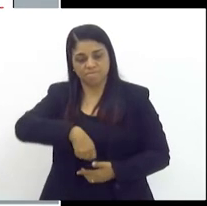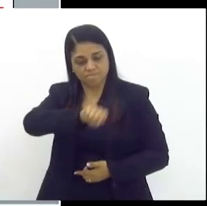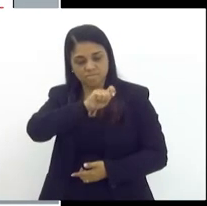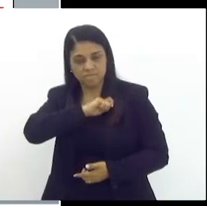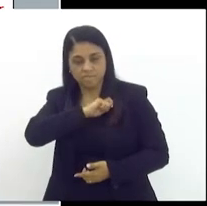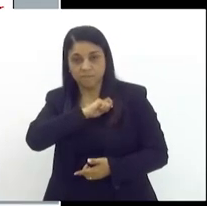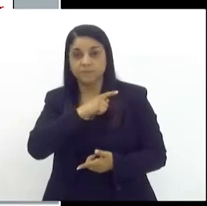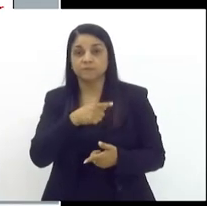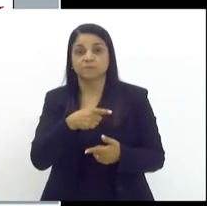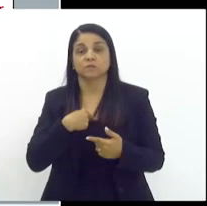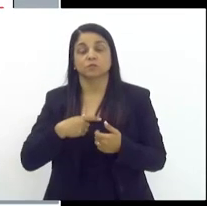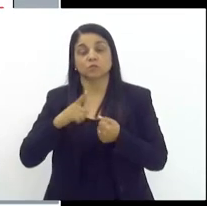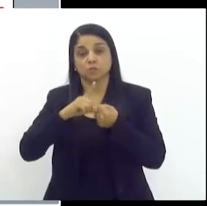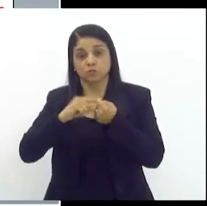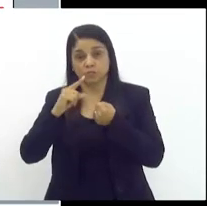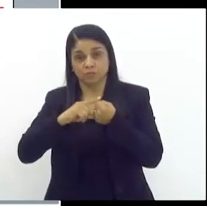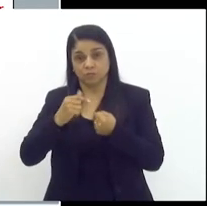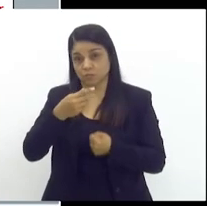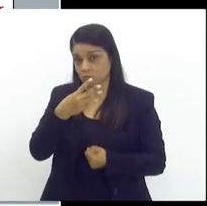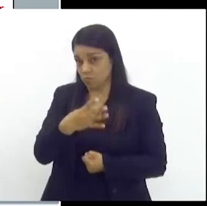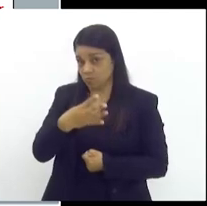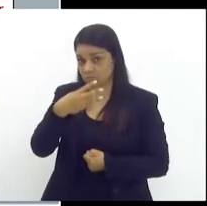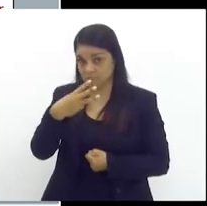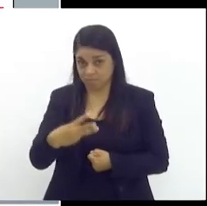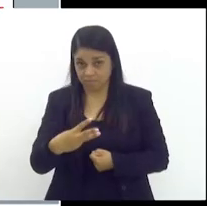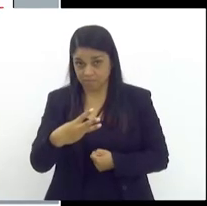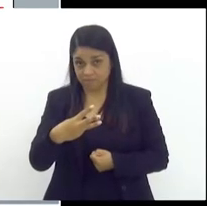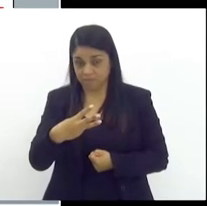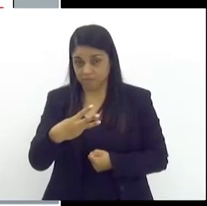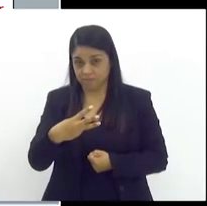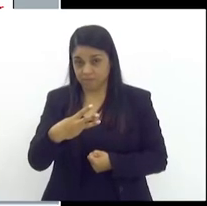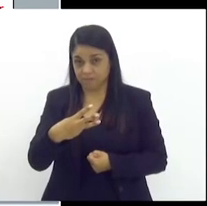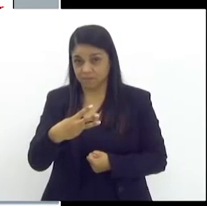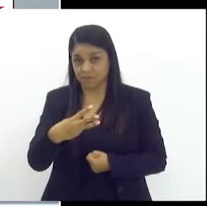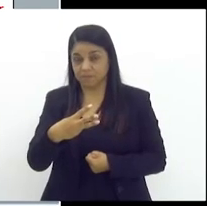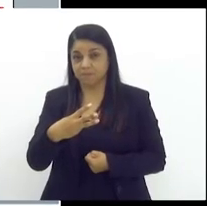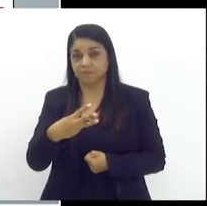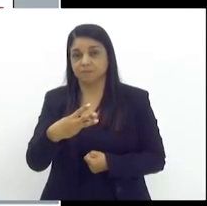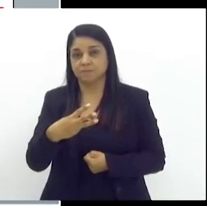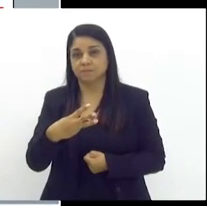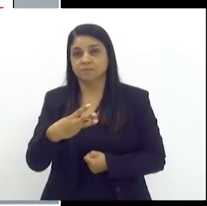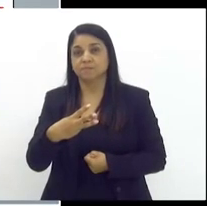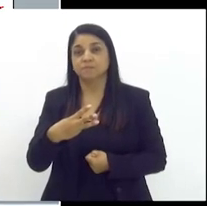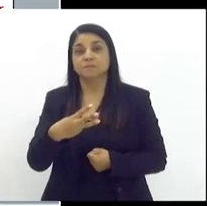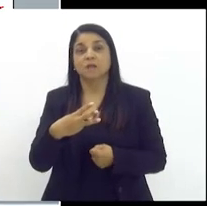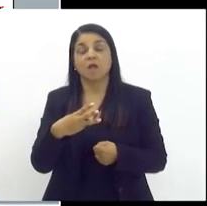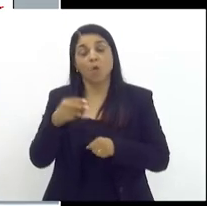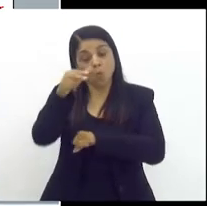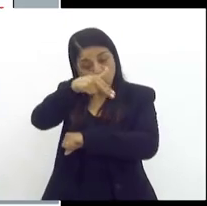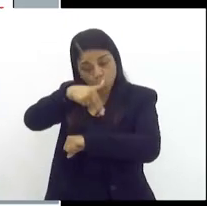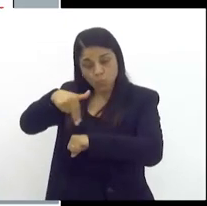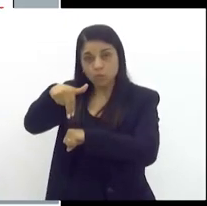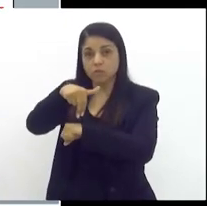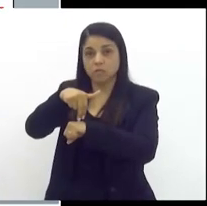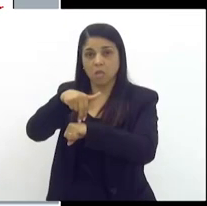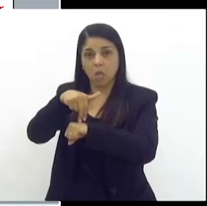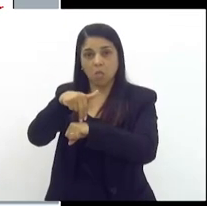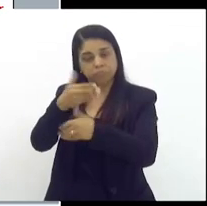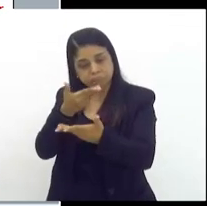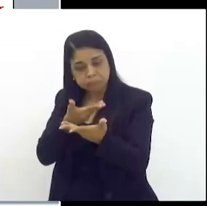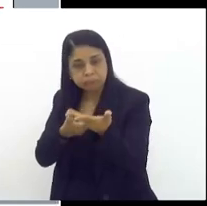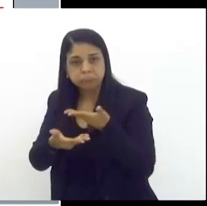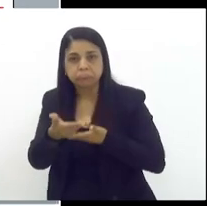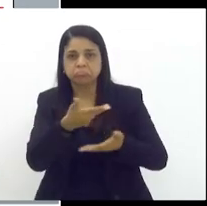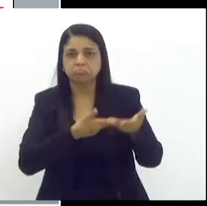no artigo 43 Olha que curioso artigo 43 a união poderá articular